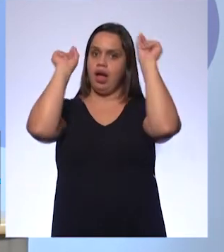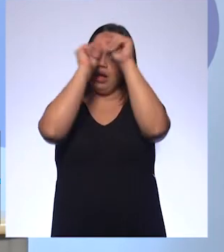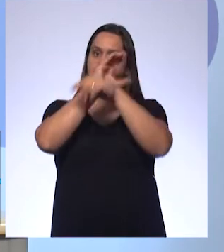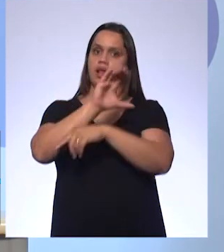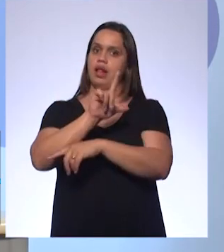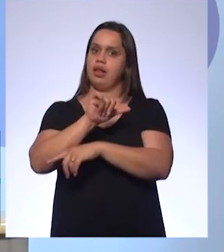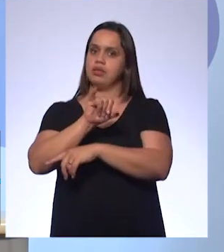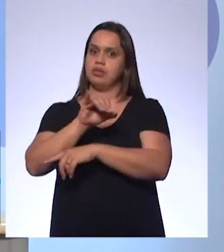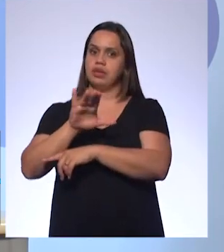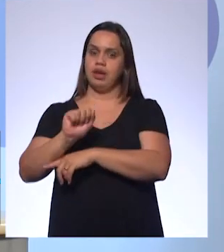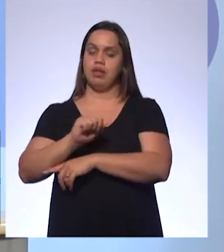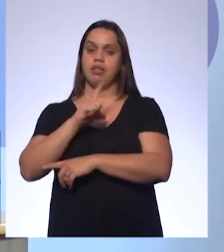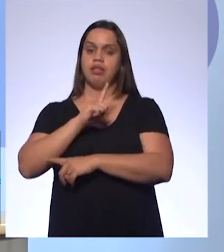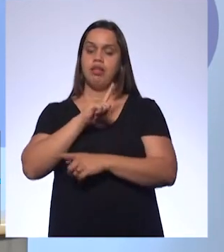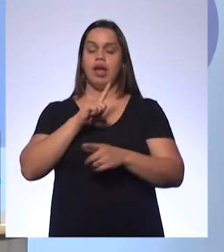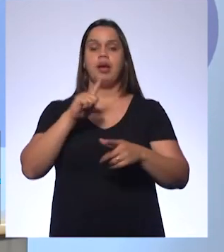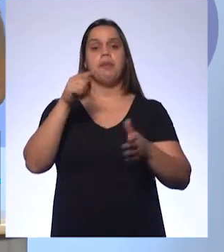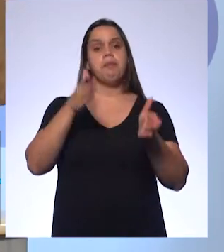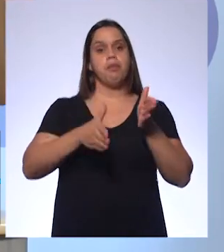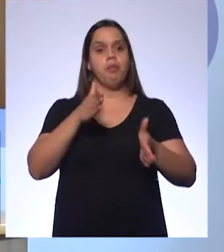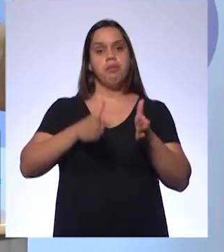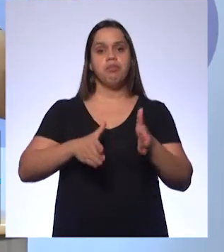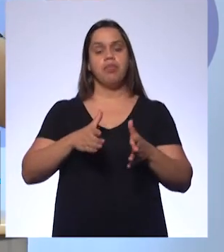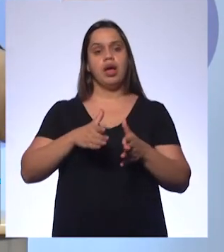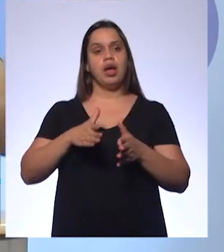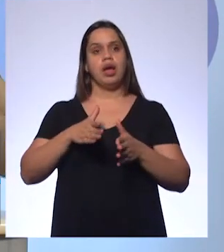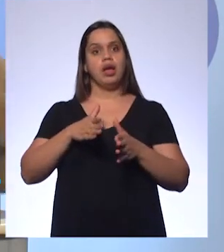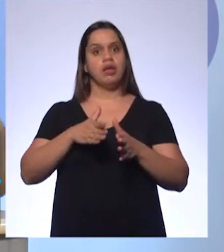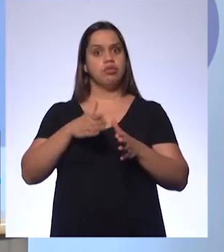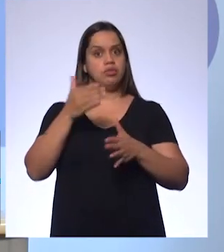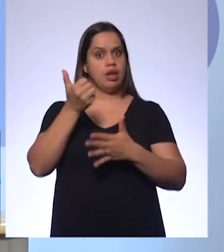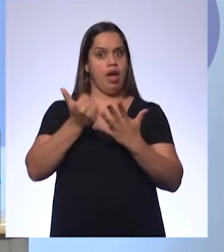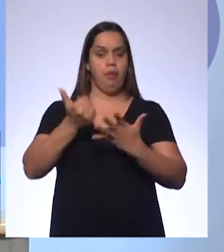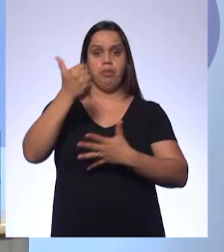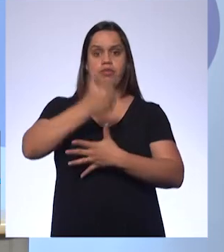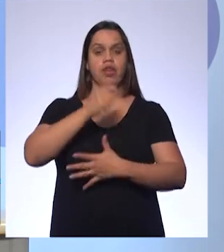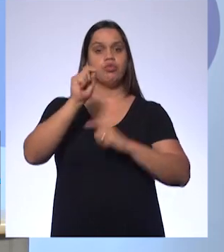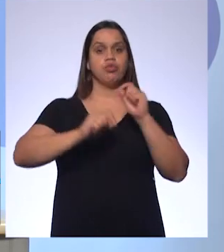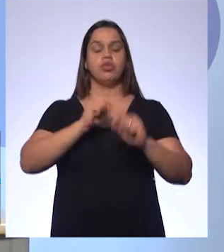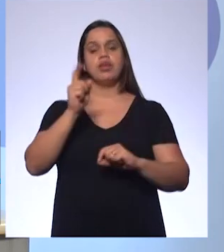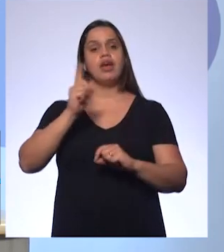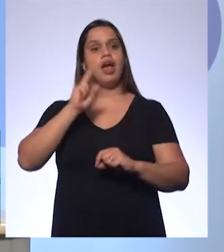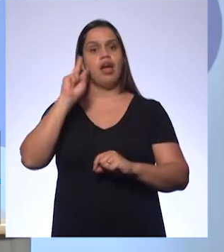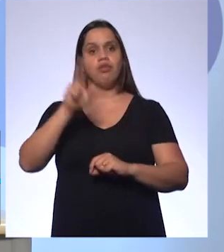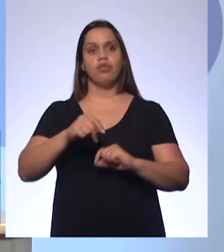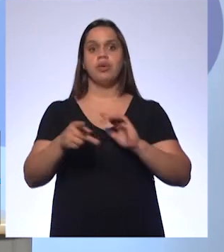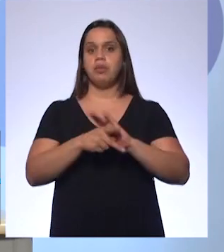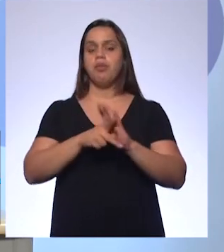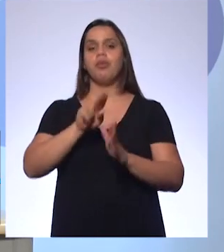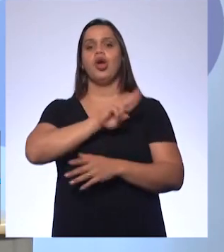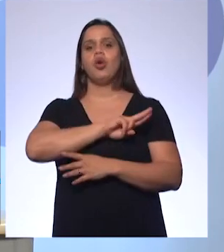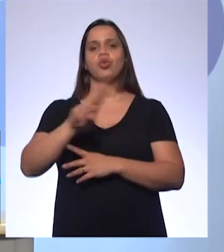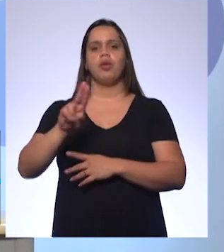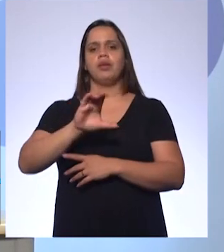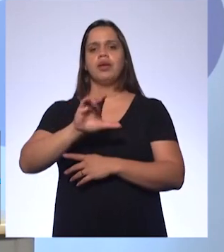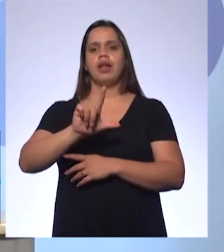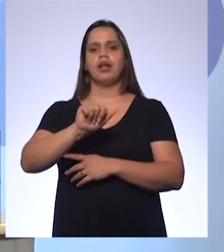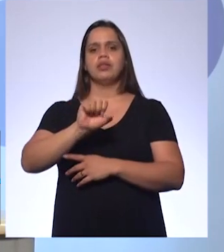temos momentos privilegiados da Grécia Clássica que formam o nosso chamado classicismo.